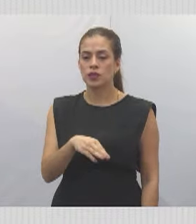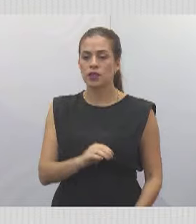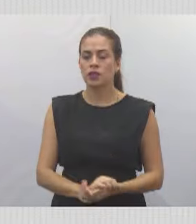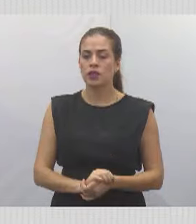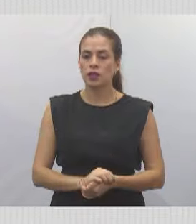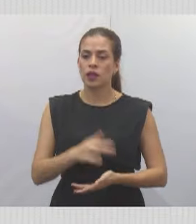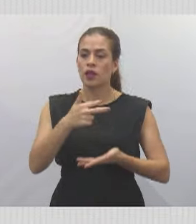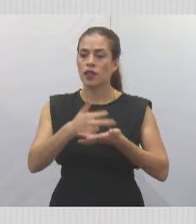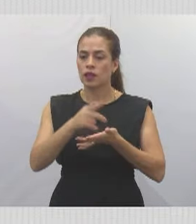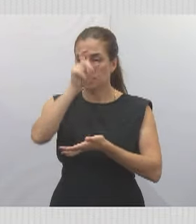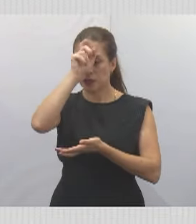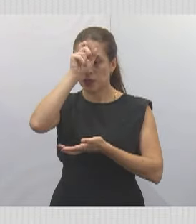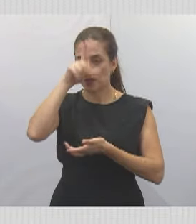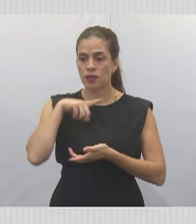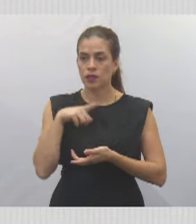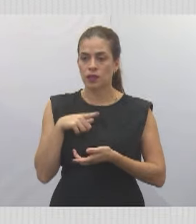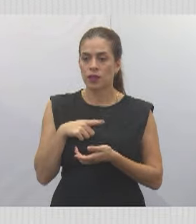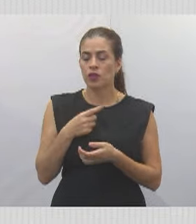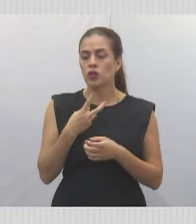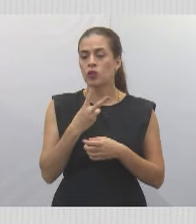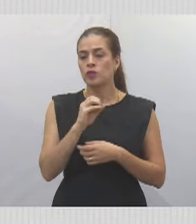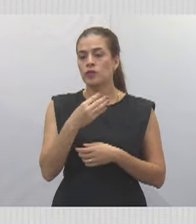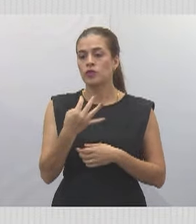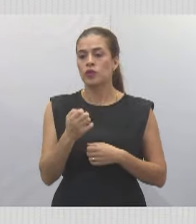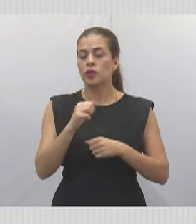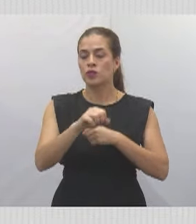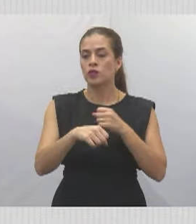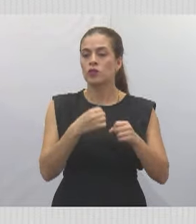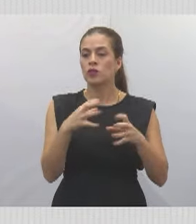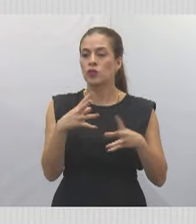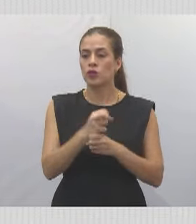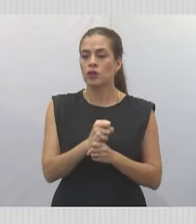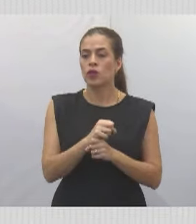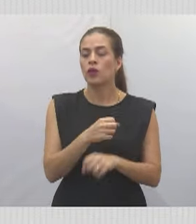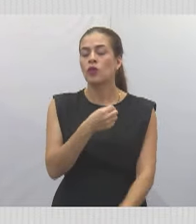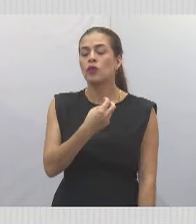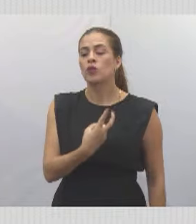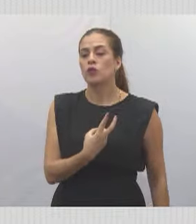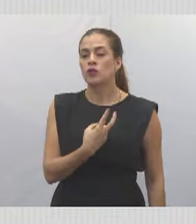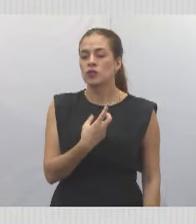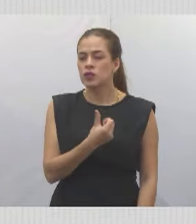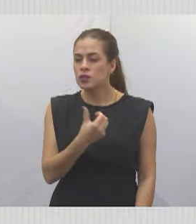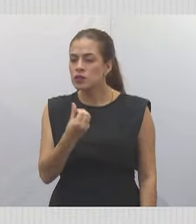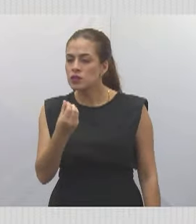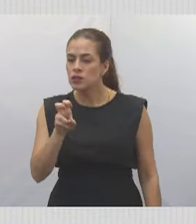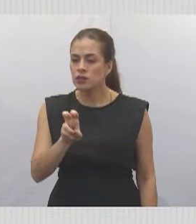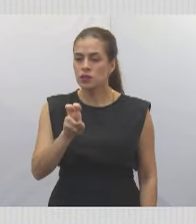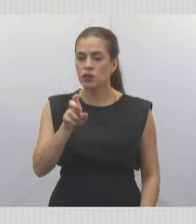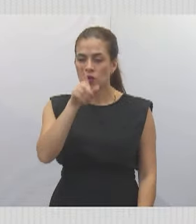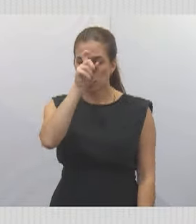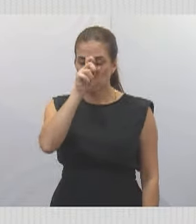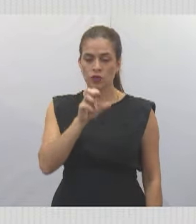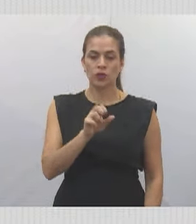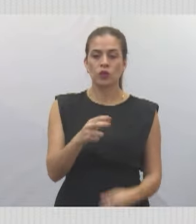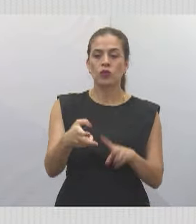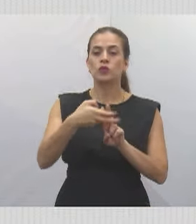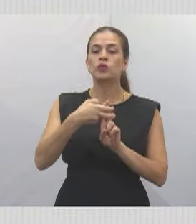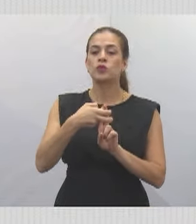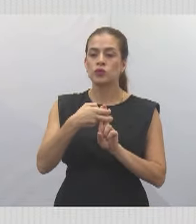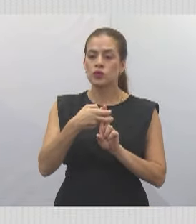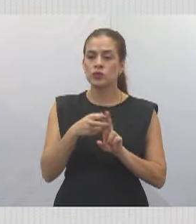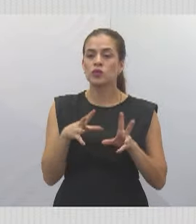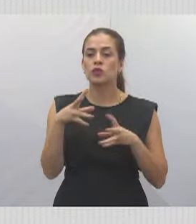Leitos hospitalares, fechamos 2024 com 165 leitos SUS e 194 leitos não SUS,